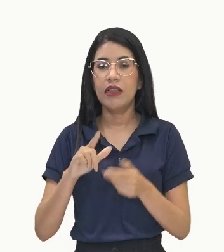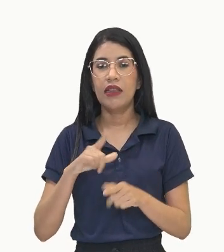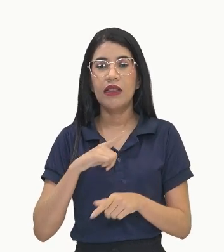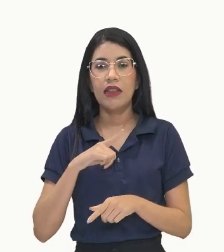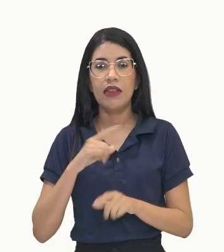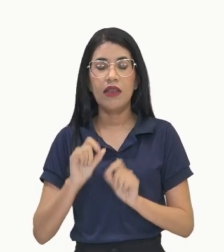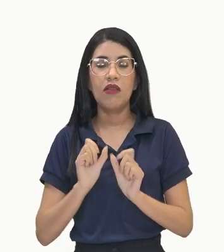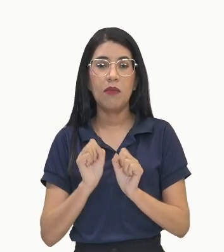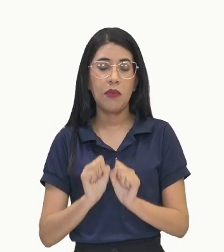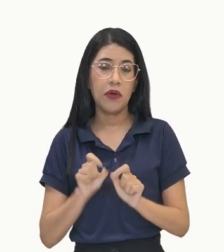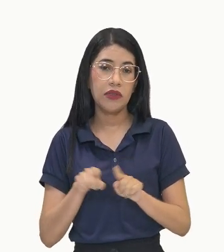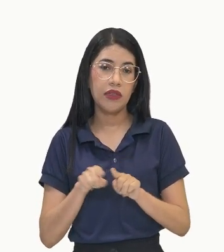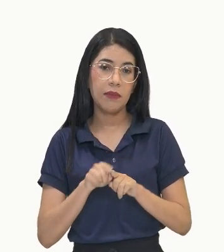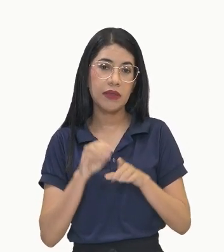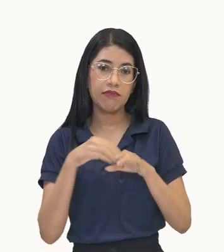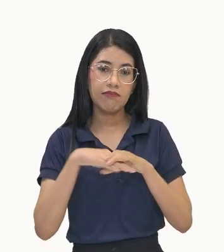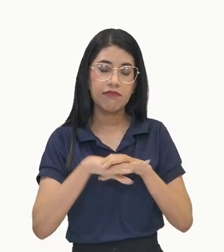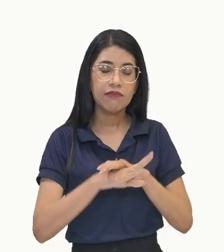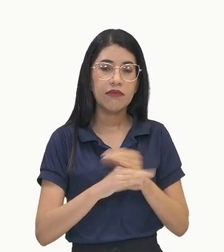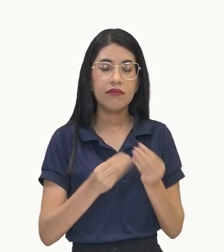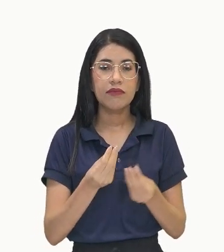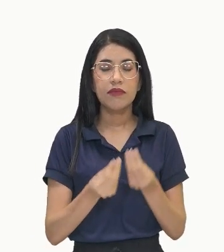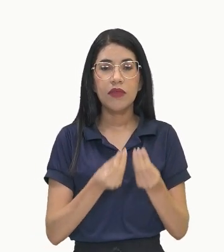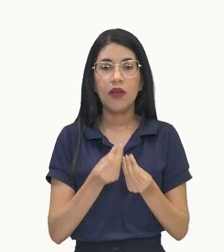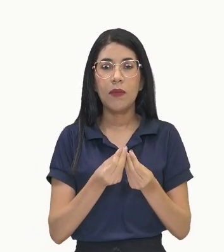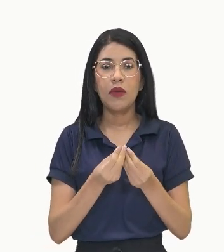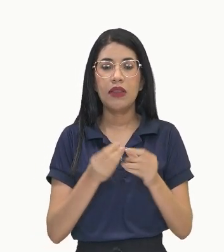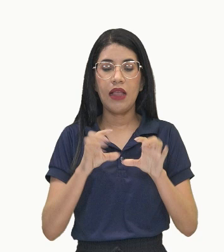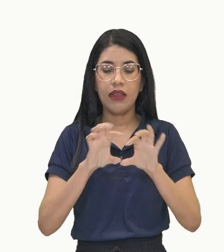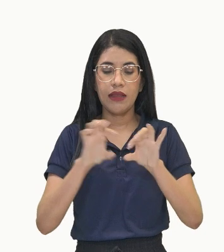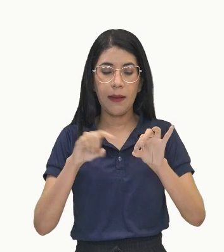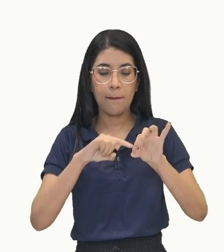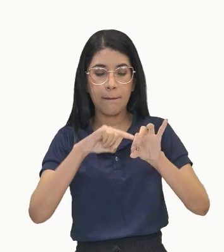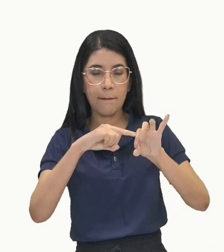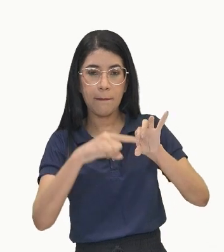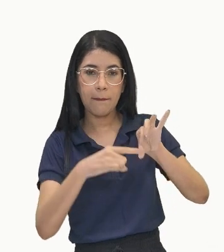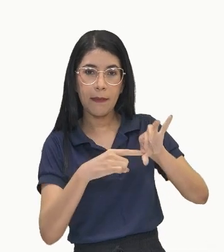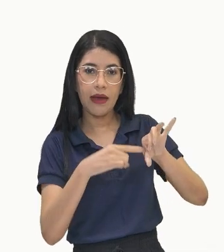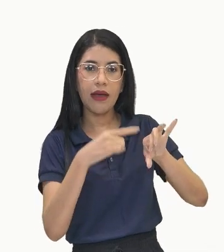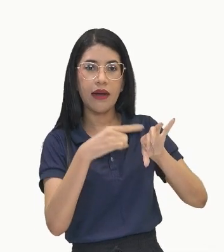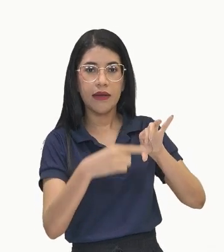se alojar na parede da tubulação.